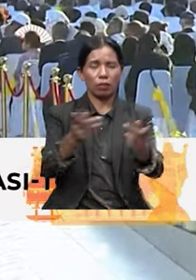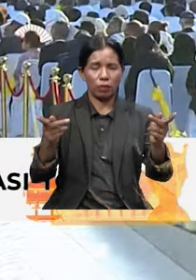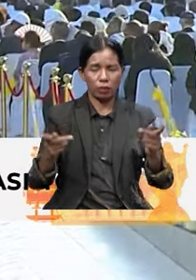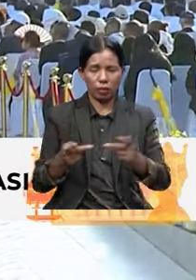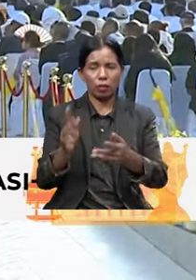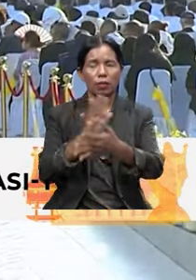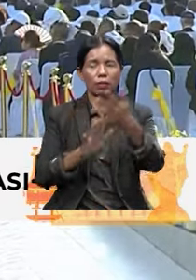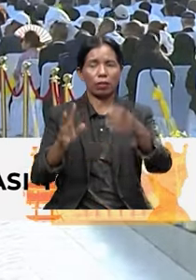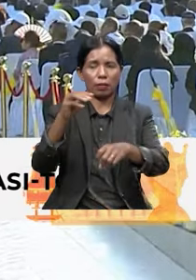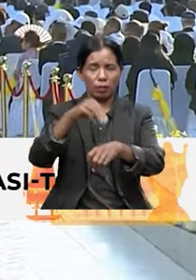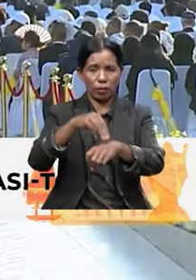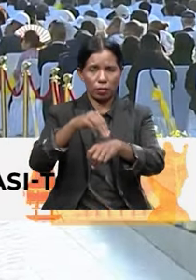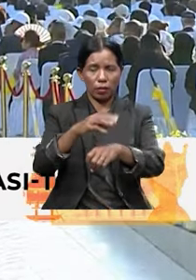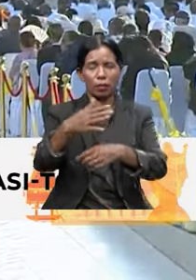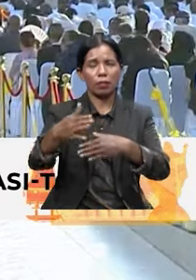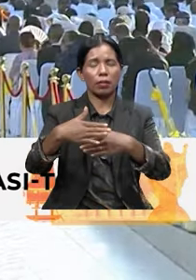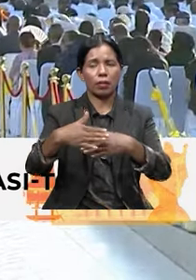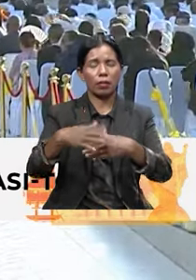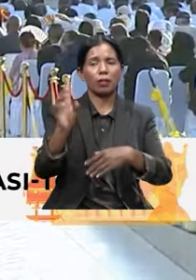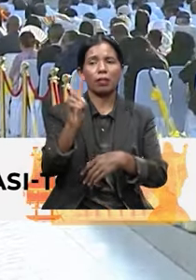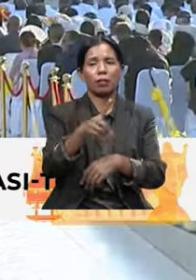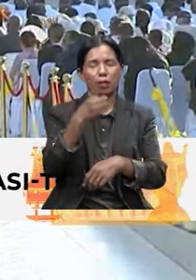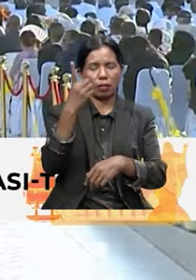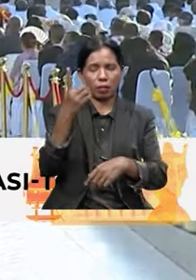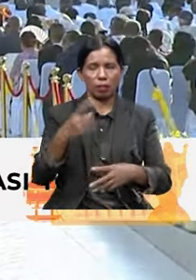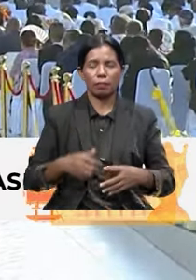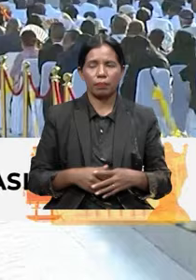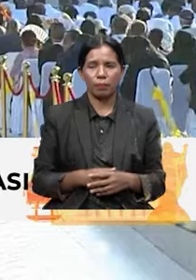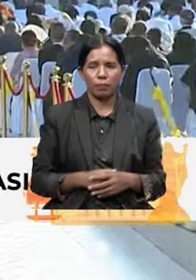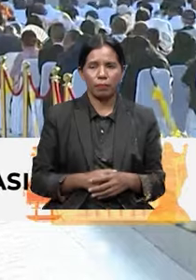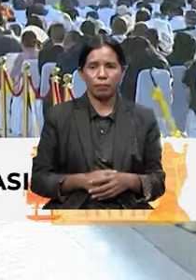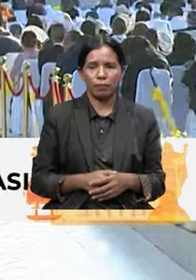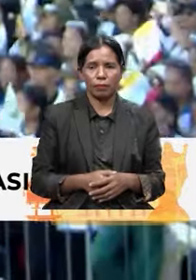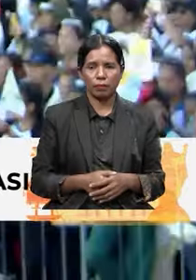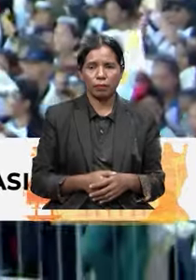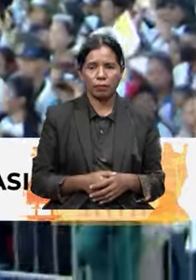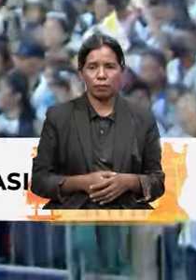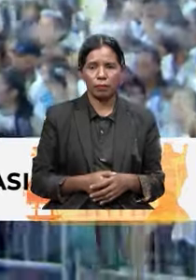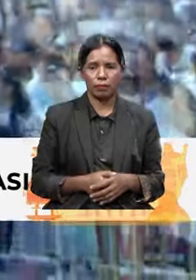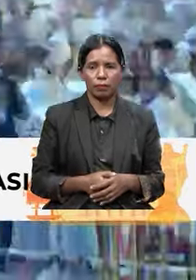celebração Santa Missa desde de Sanqueras. Equipa cobertura, Gemen.